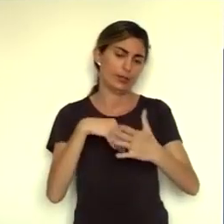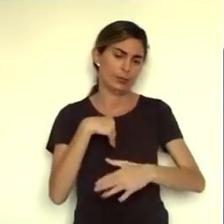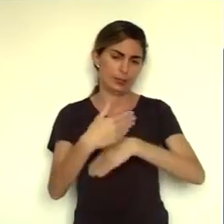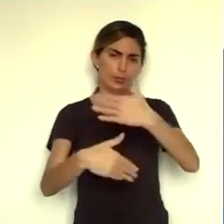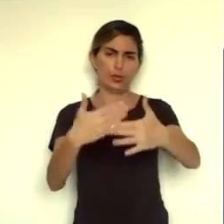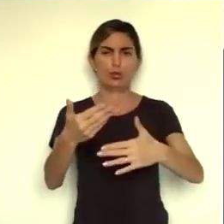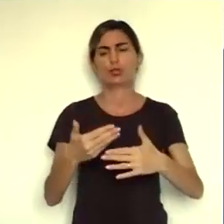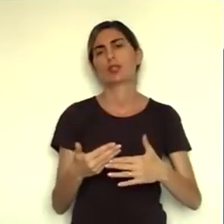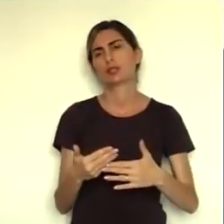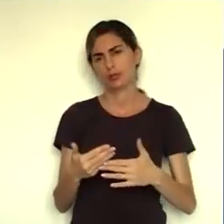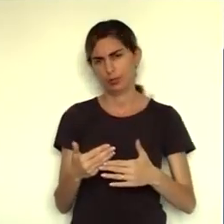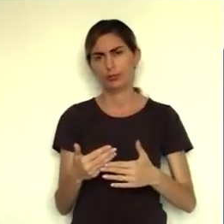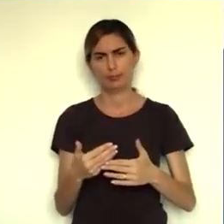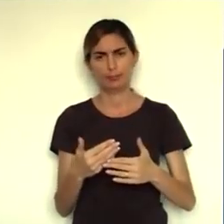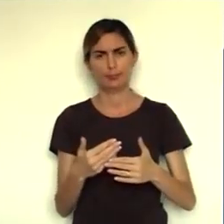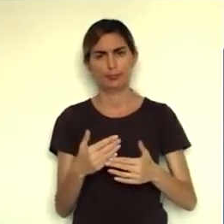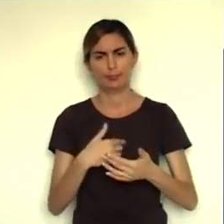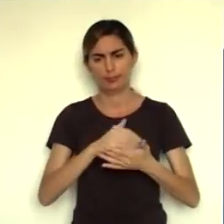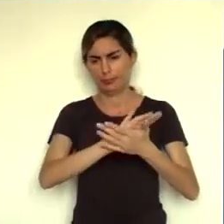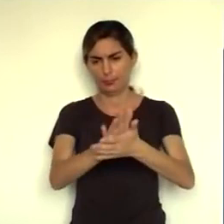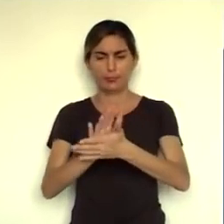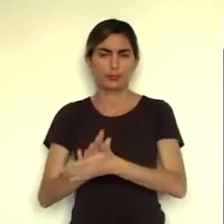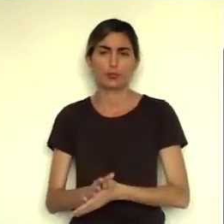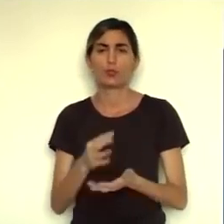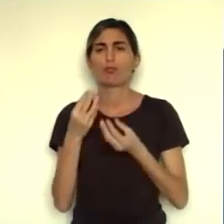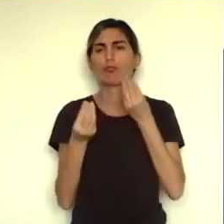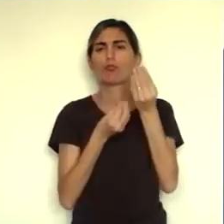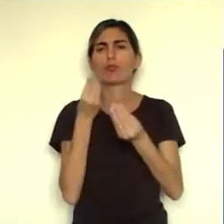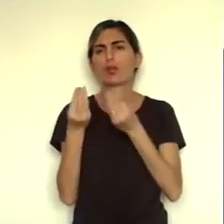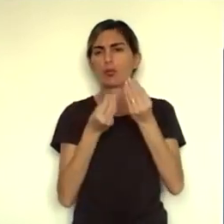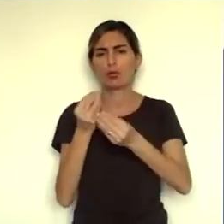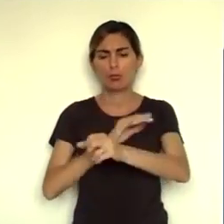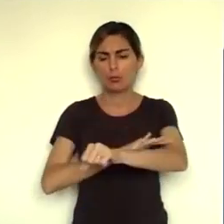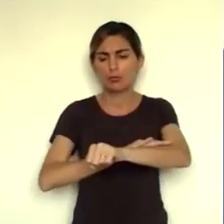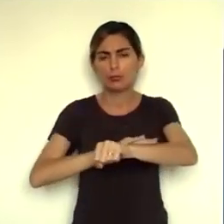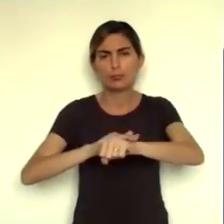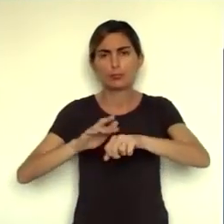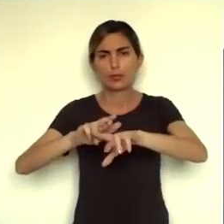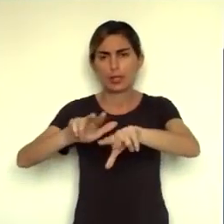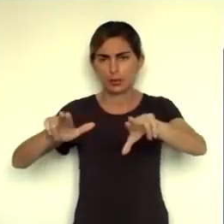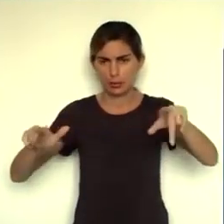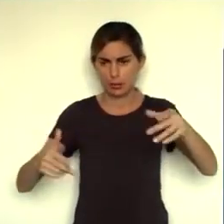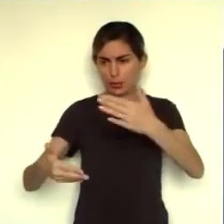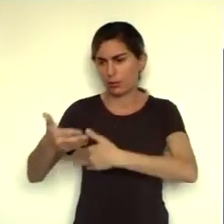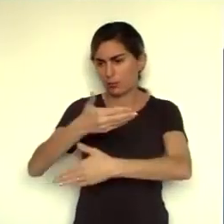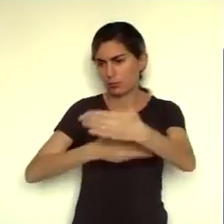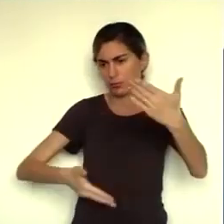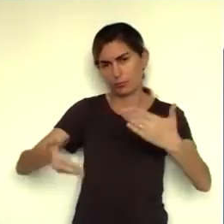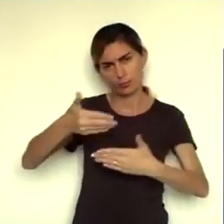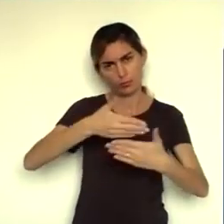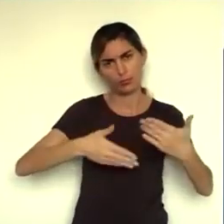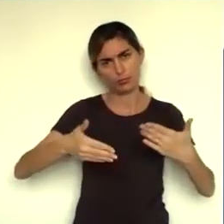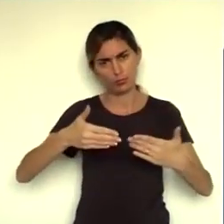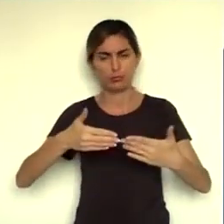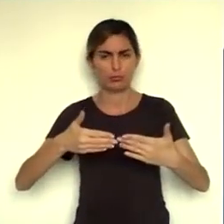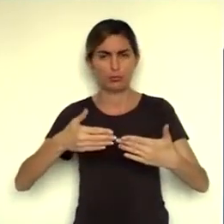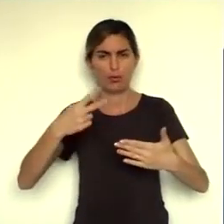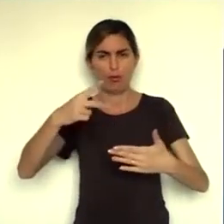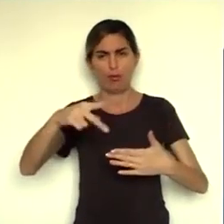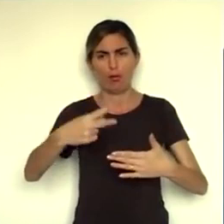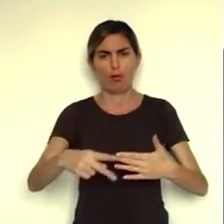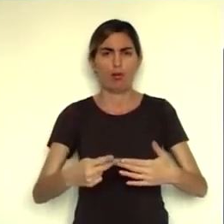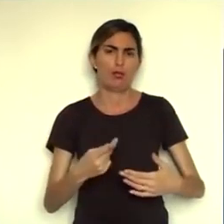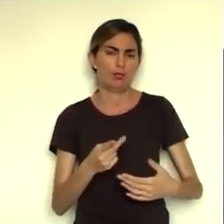dentro desse processo configurar a forma que essas etnias, levando em conta essas relações mais